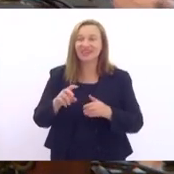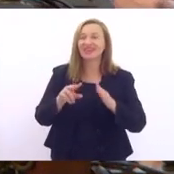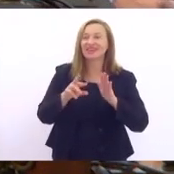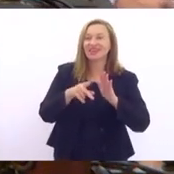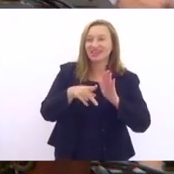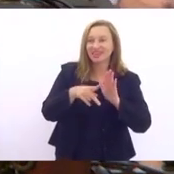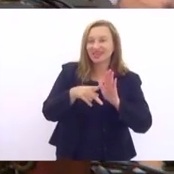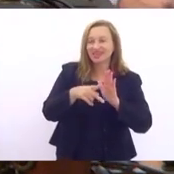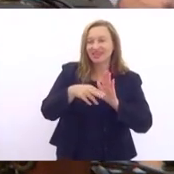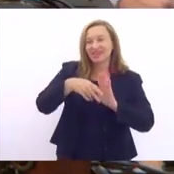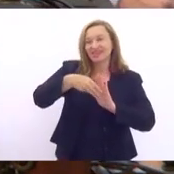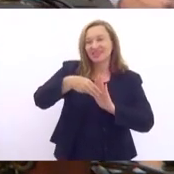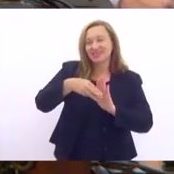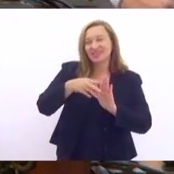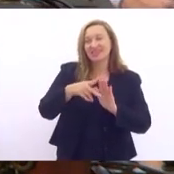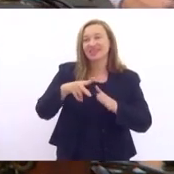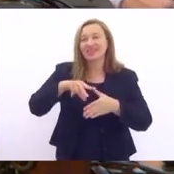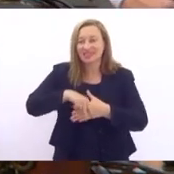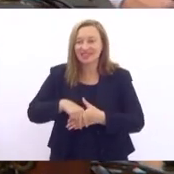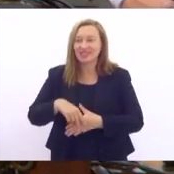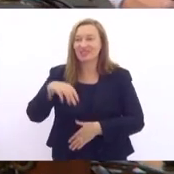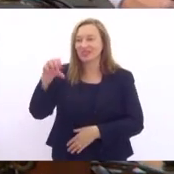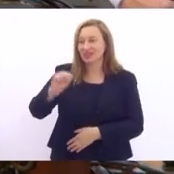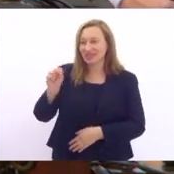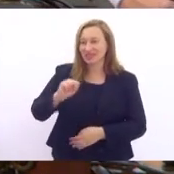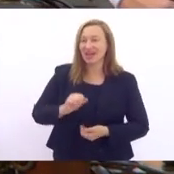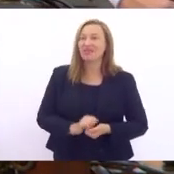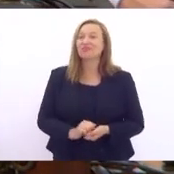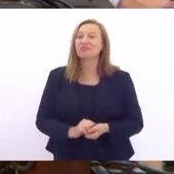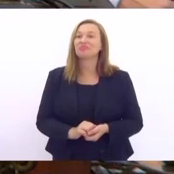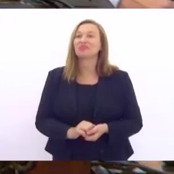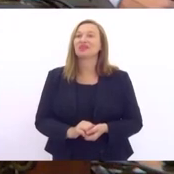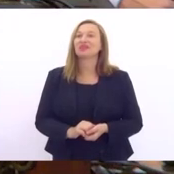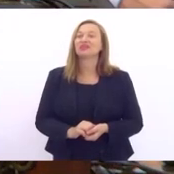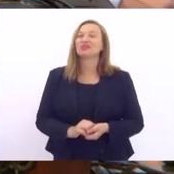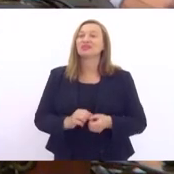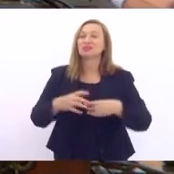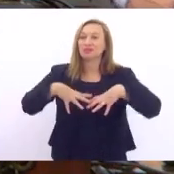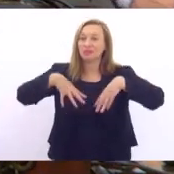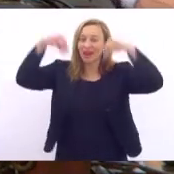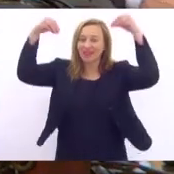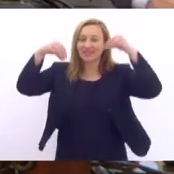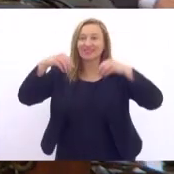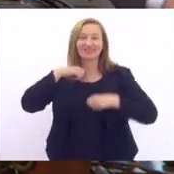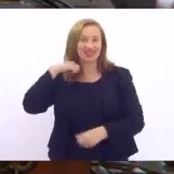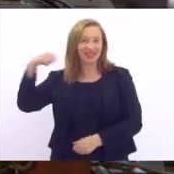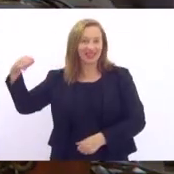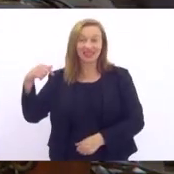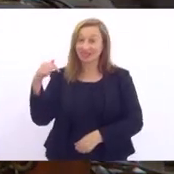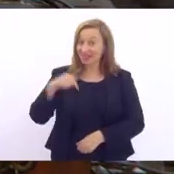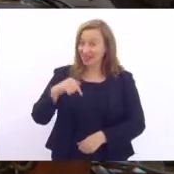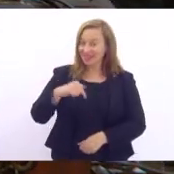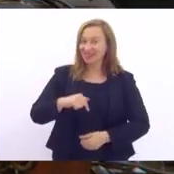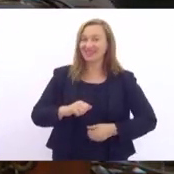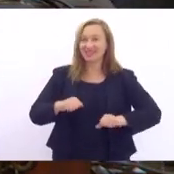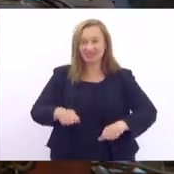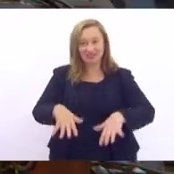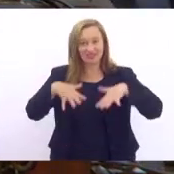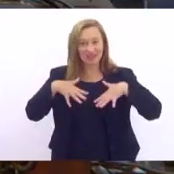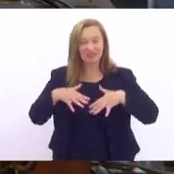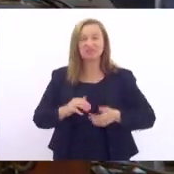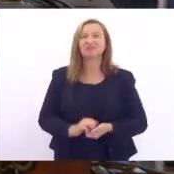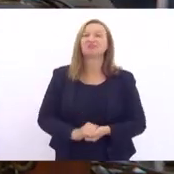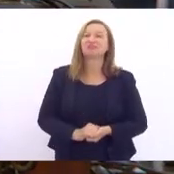Interno, a se realizar no Palácio Tiradentes, aqui nesse plenário. Eu desejo uma